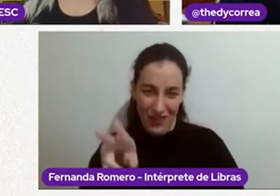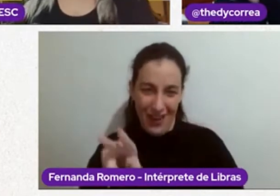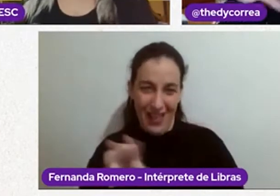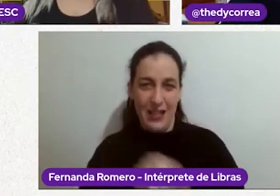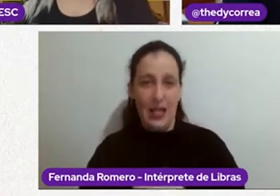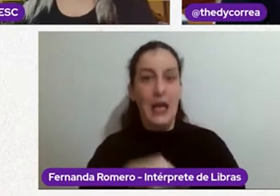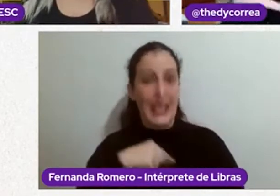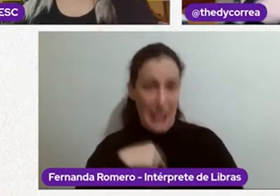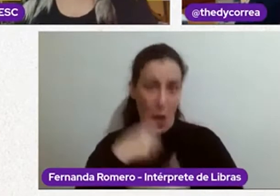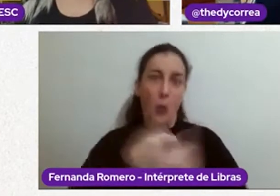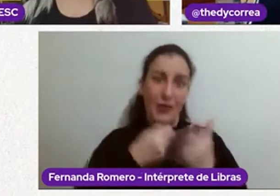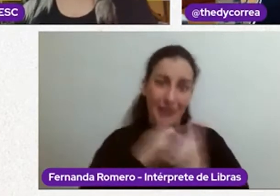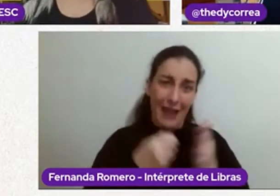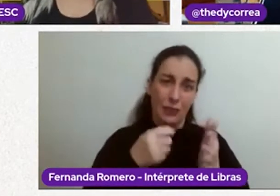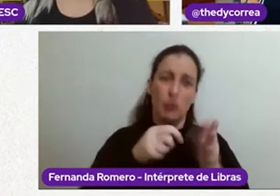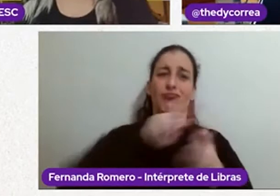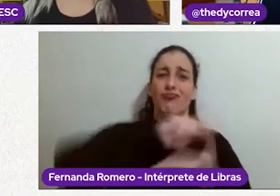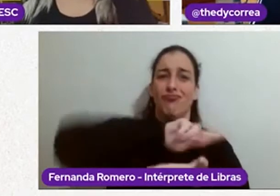variar, assim, para ter um estímulo